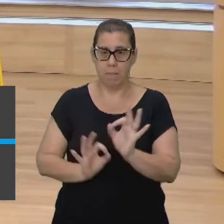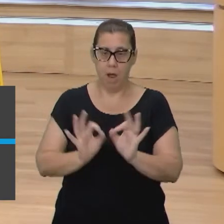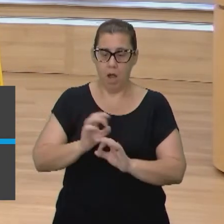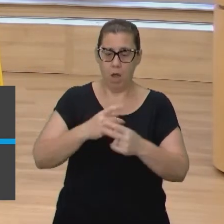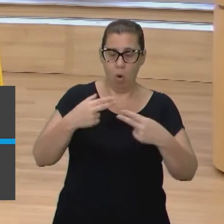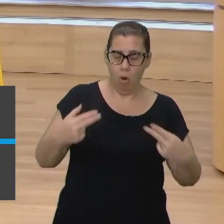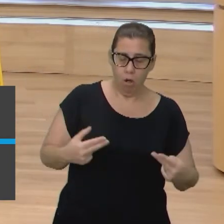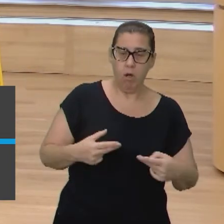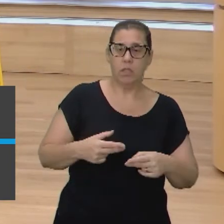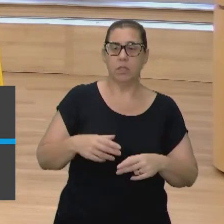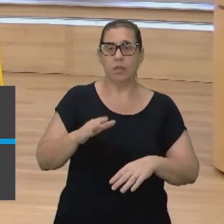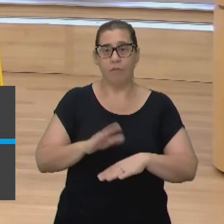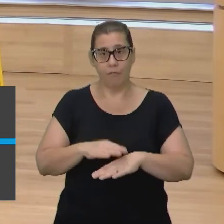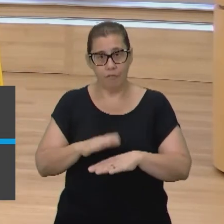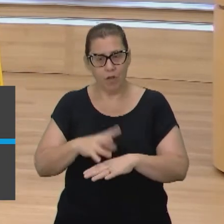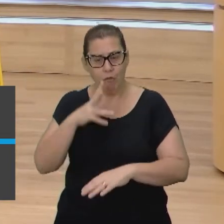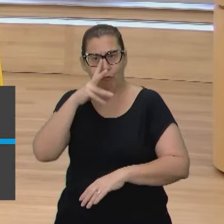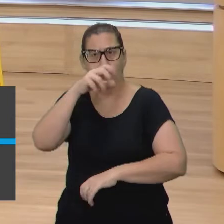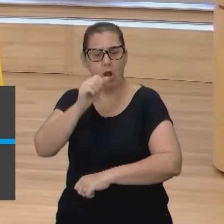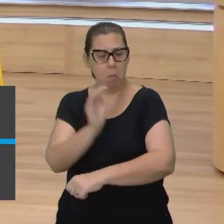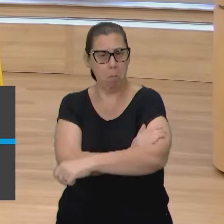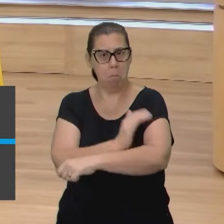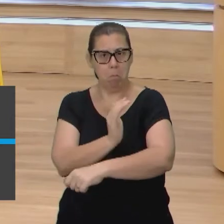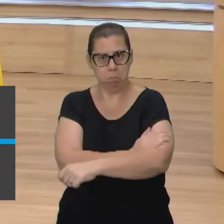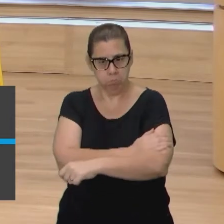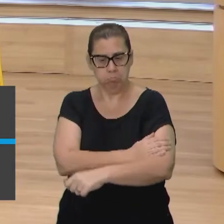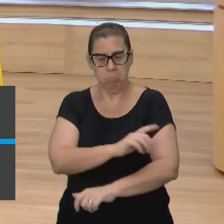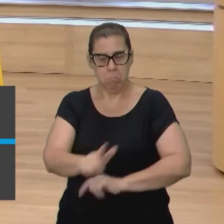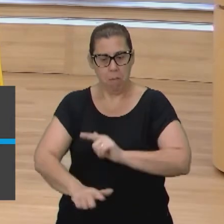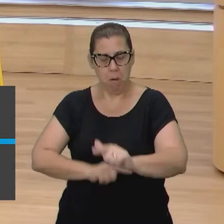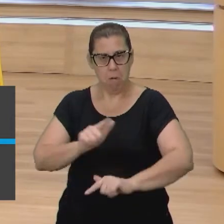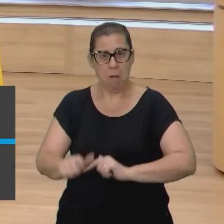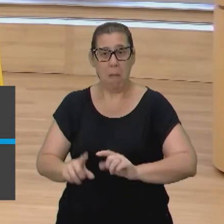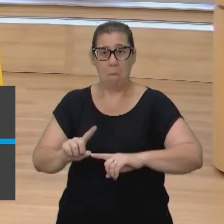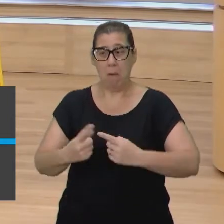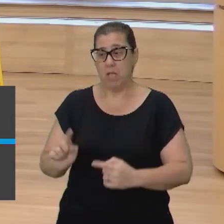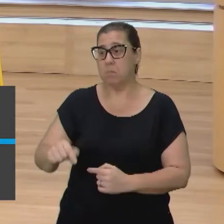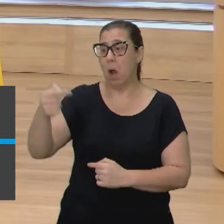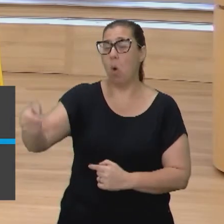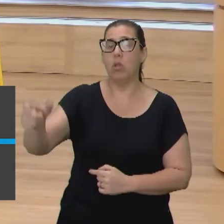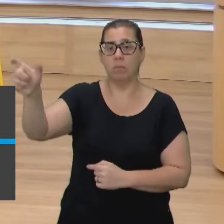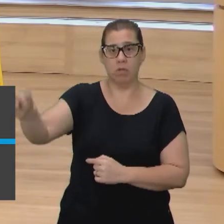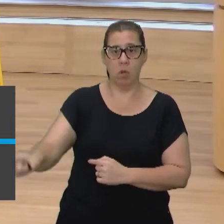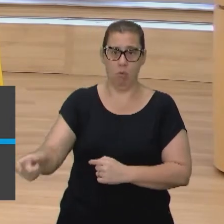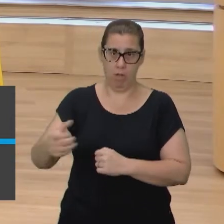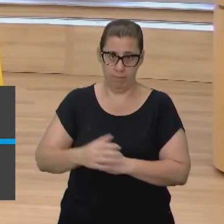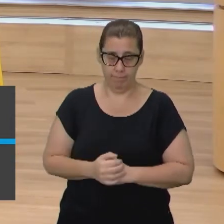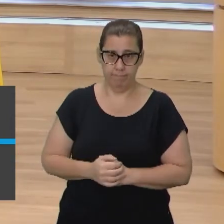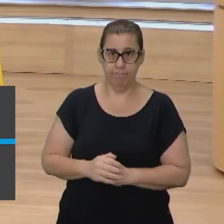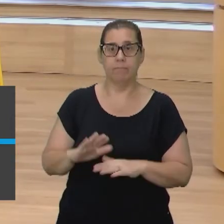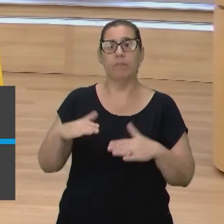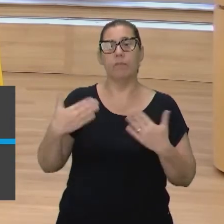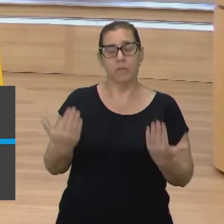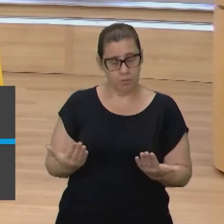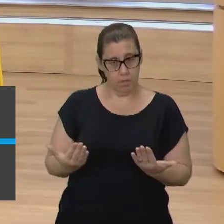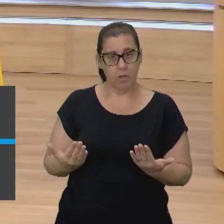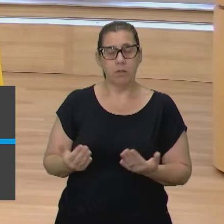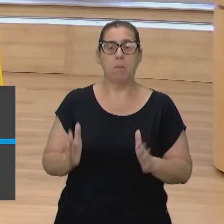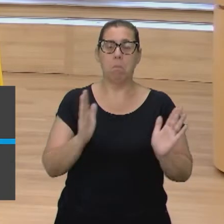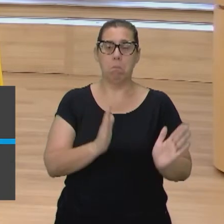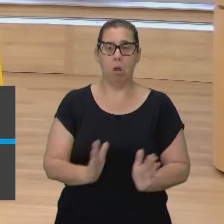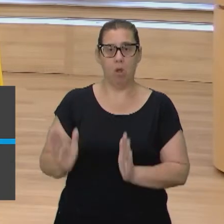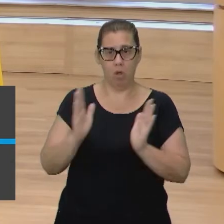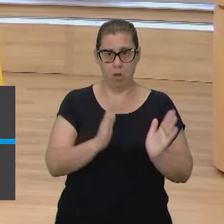ele produz algo com a força de trabalho dele, mas aquilo que ele faz não pertence a ele. Pois bem, no modo de